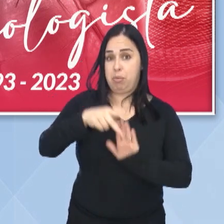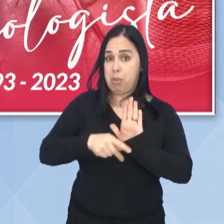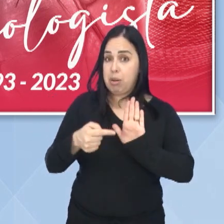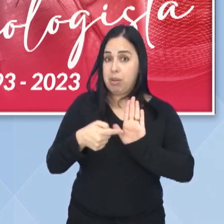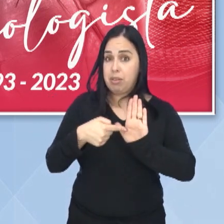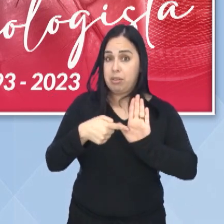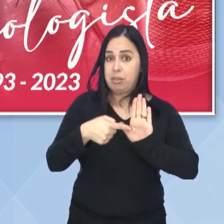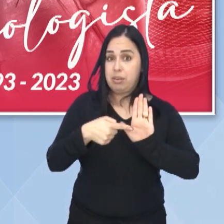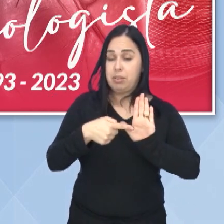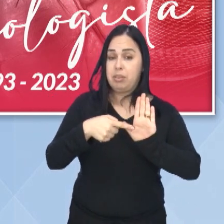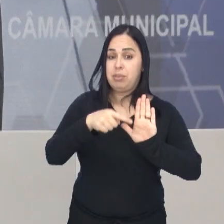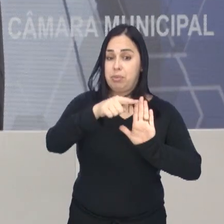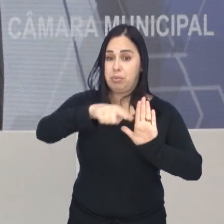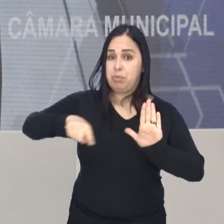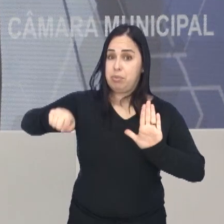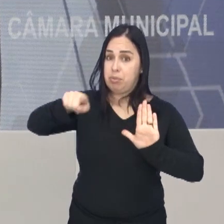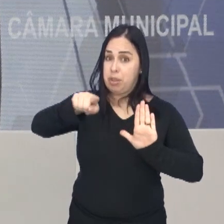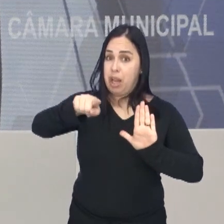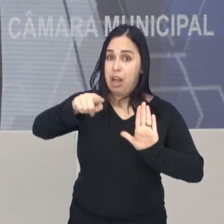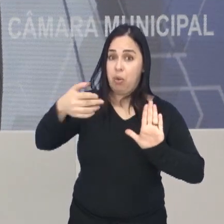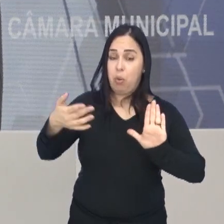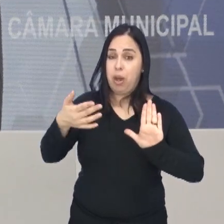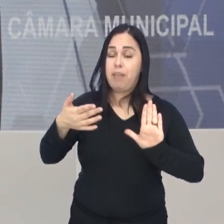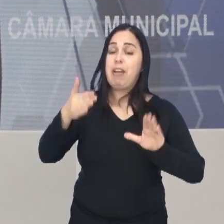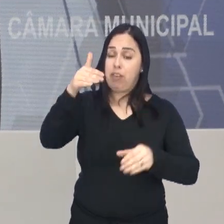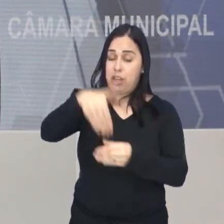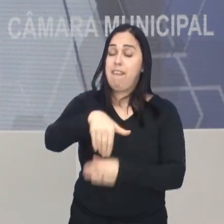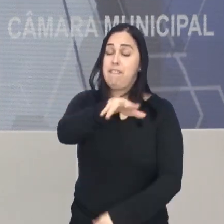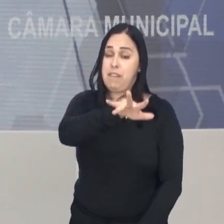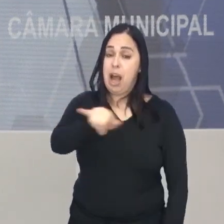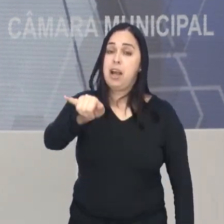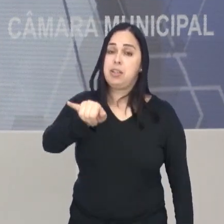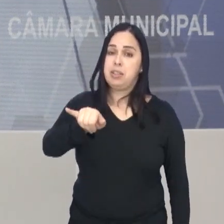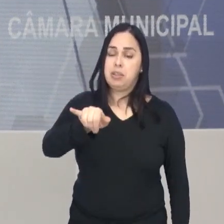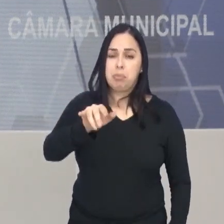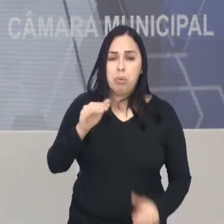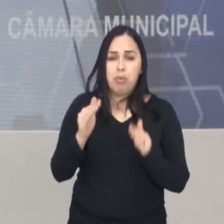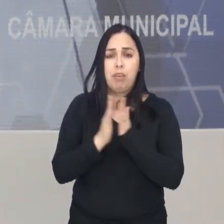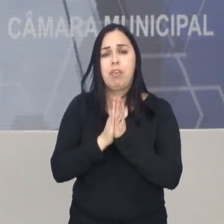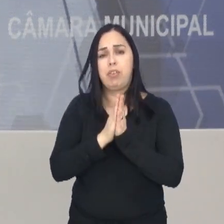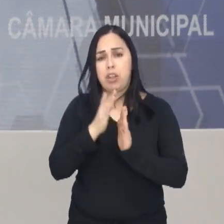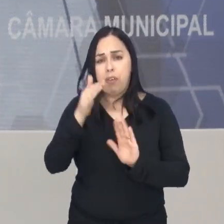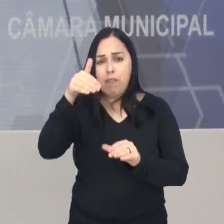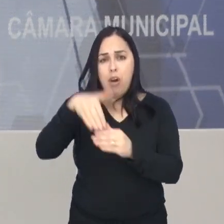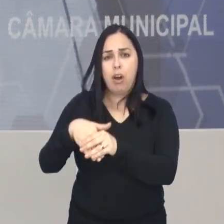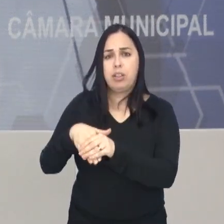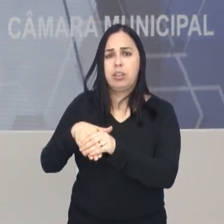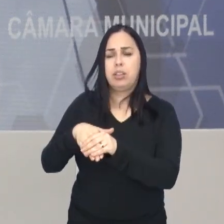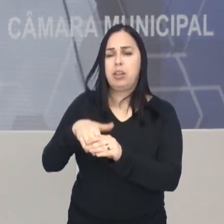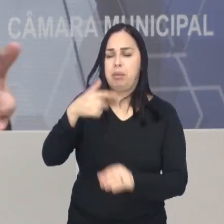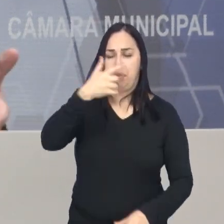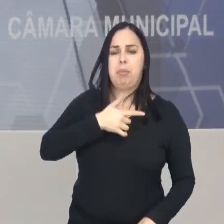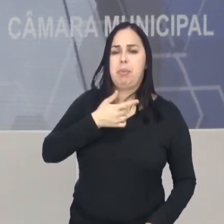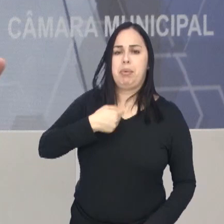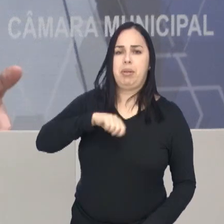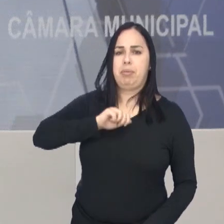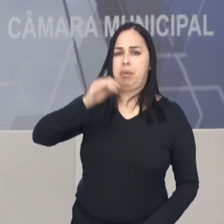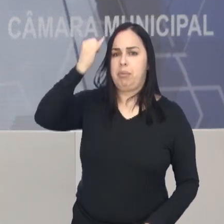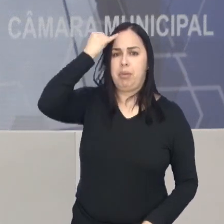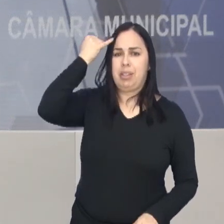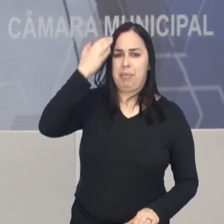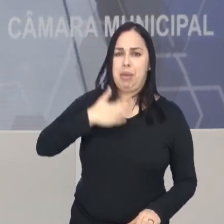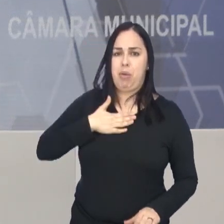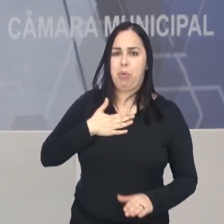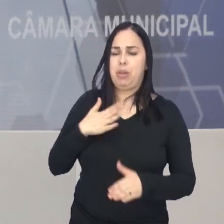e ninguém vai fazer eu recuar. Dessa vez ele vai para ser votado. Que votem nesse projeto, não pelo Zé Cláudio, que o projeto não é só meu, é